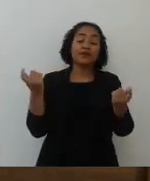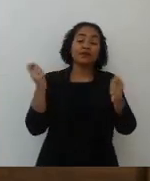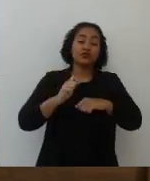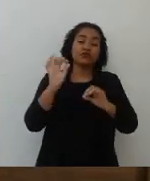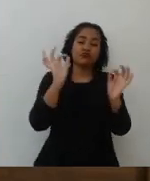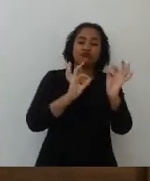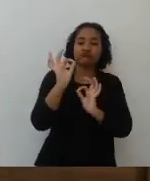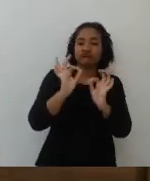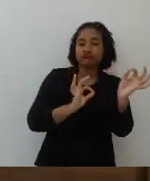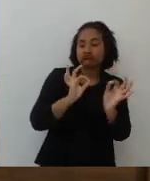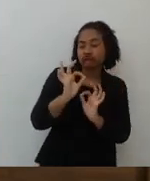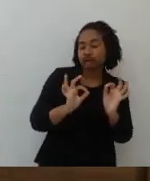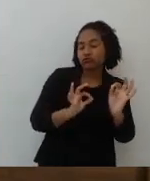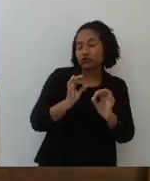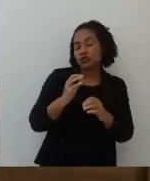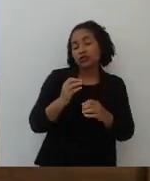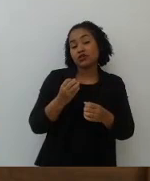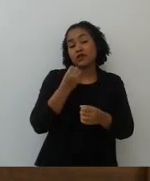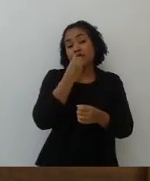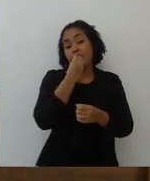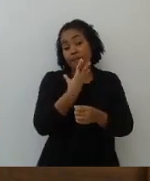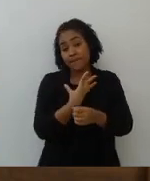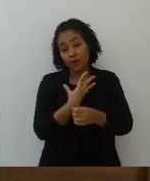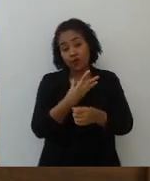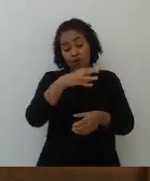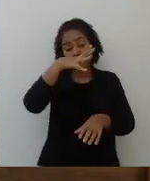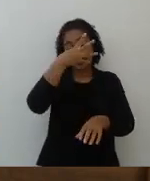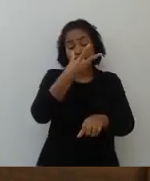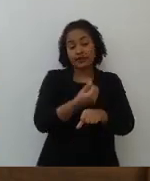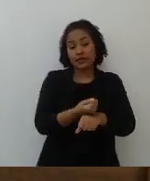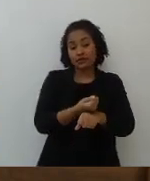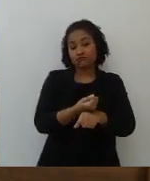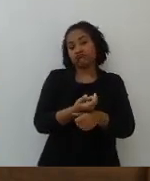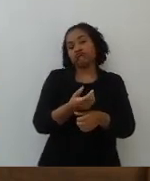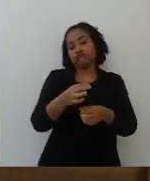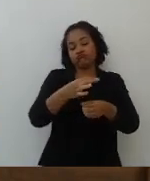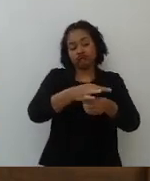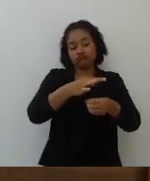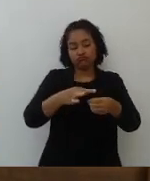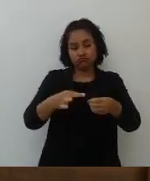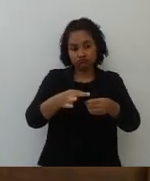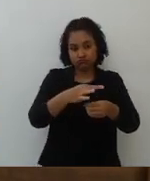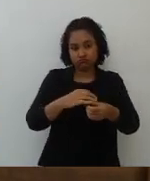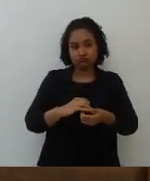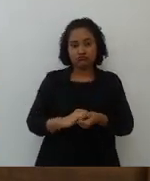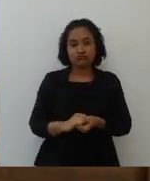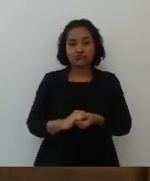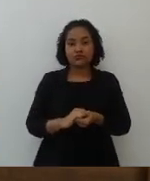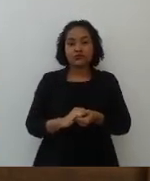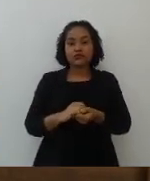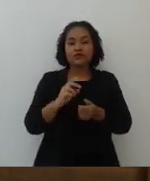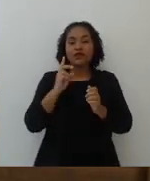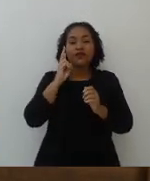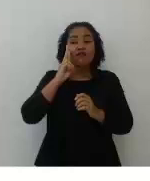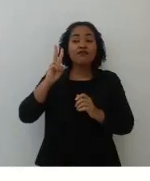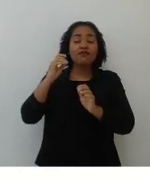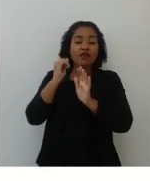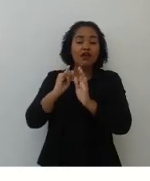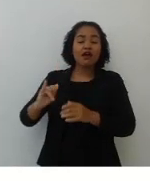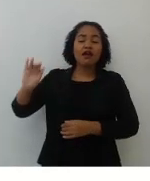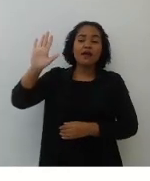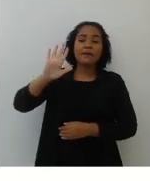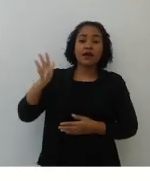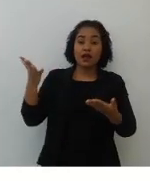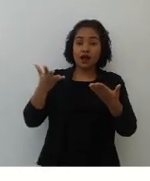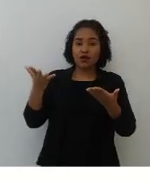das substâncias e, possivelmente, a liberação dessas substâncias na célula. Vem para a figura para eu te mostrar onde tem, olha